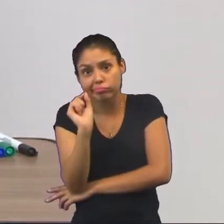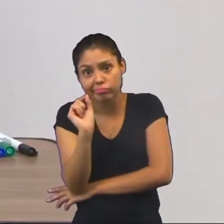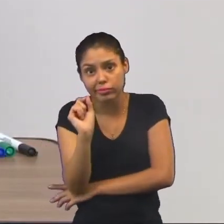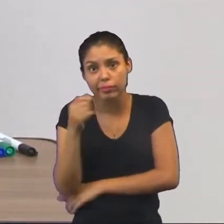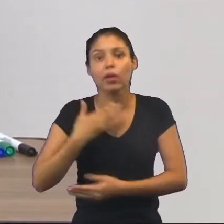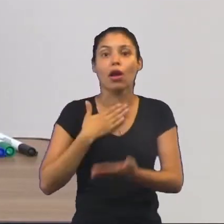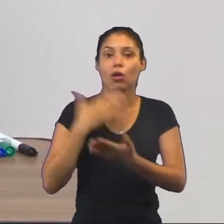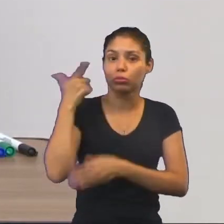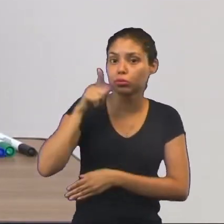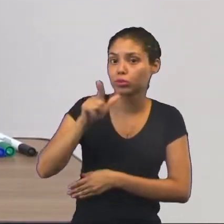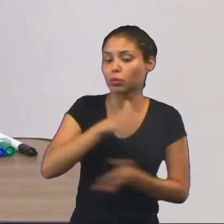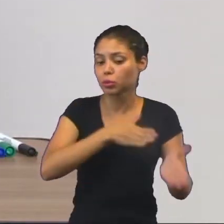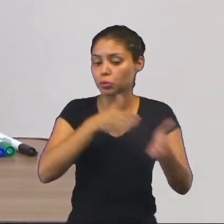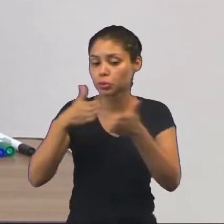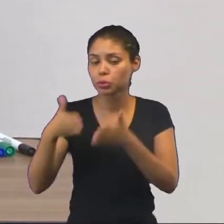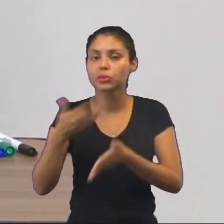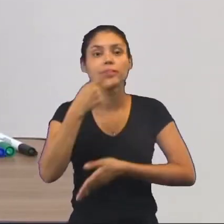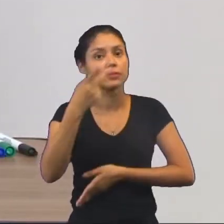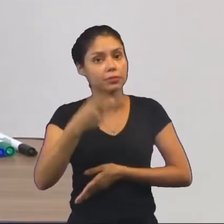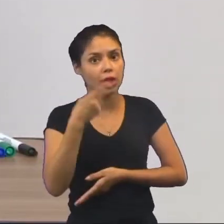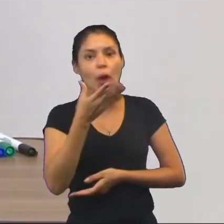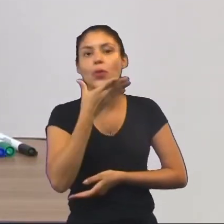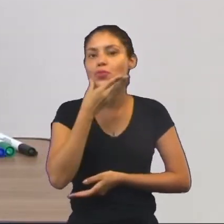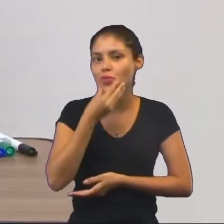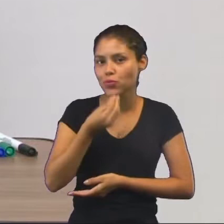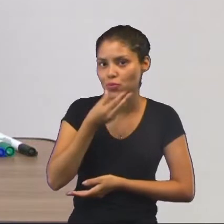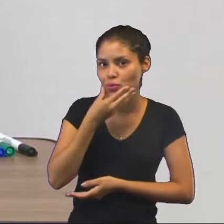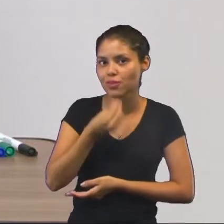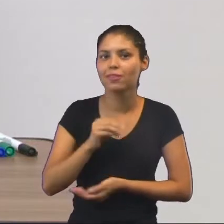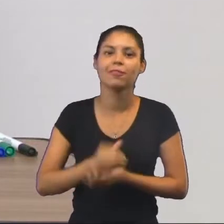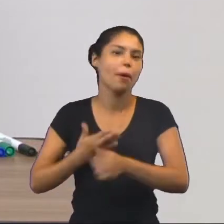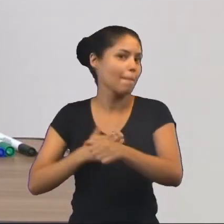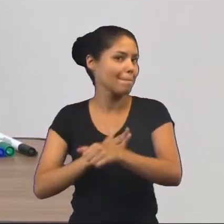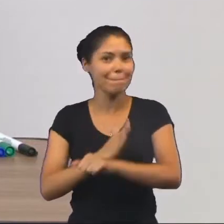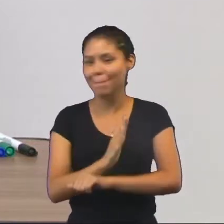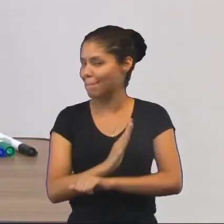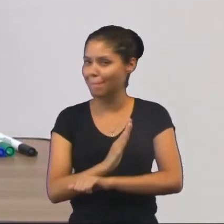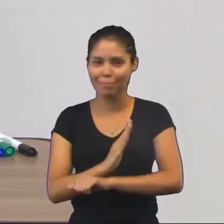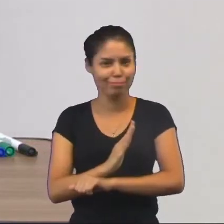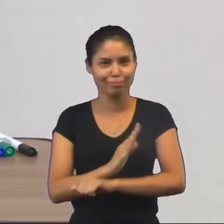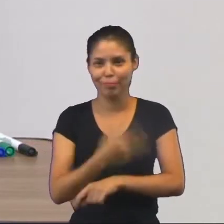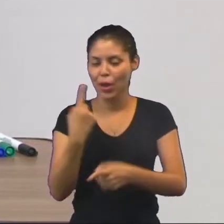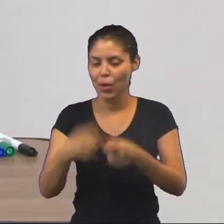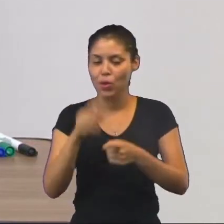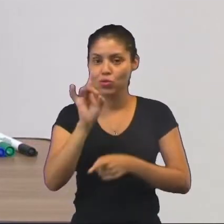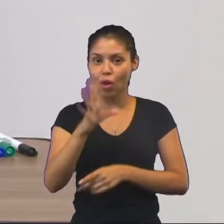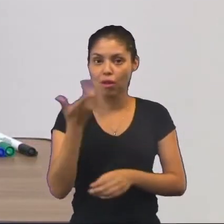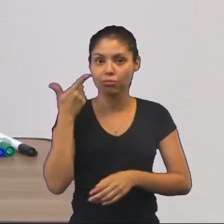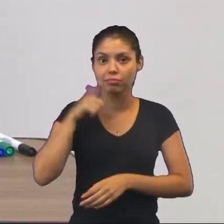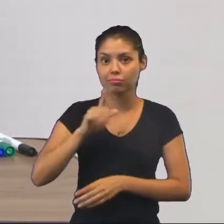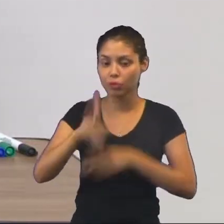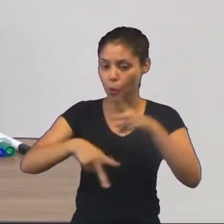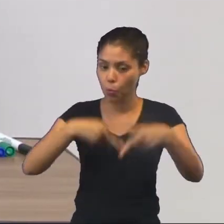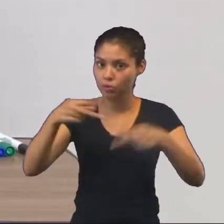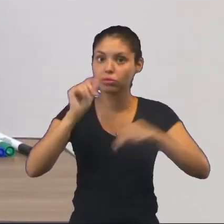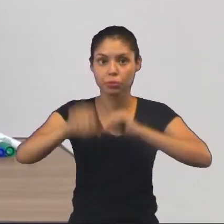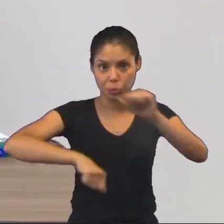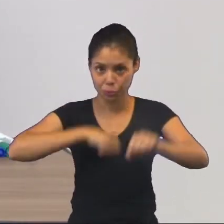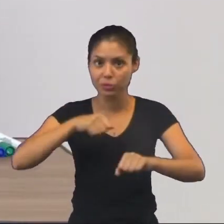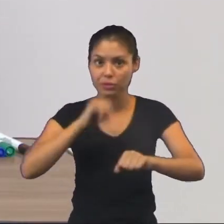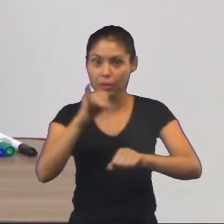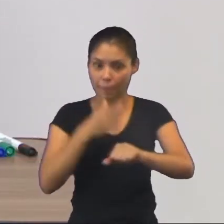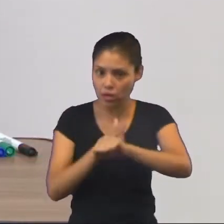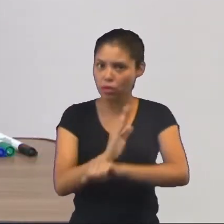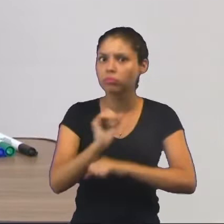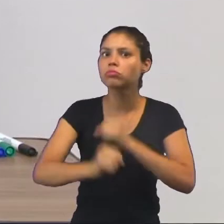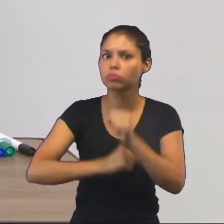Nós conseguimos entender a partir dessa fala que o menino não passou de ano. Porque se ele só iria ganhar a bicicleta se tivesse passado